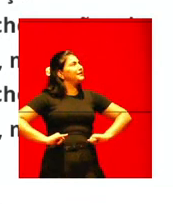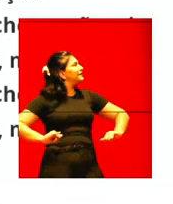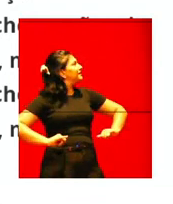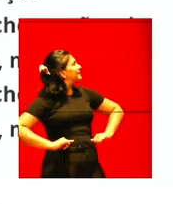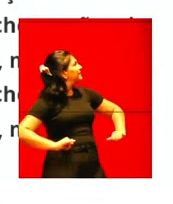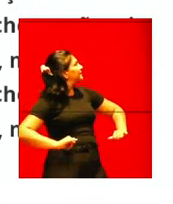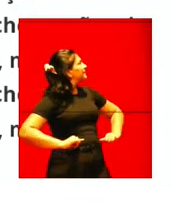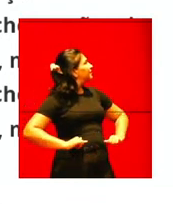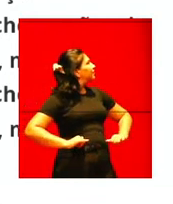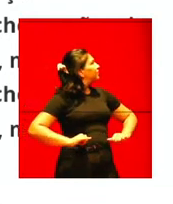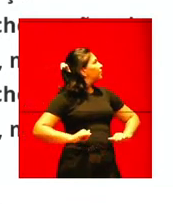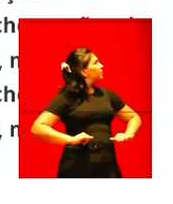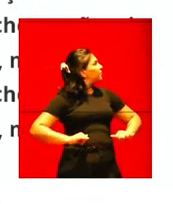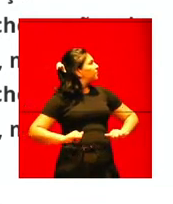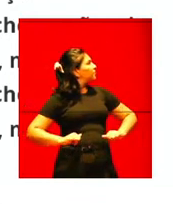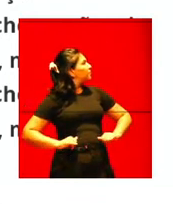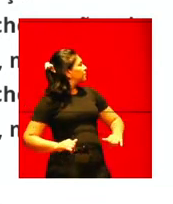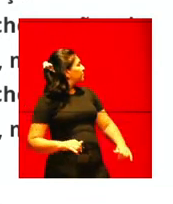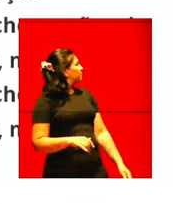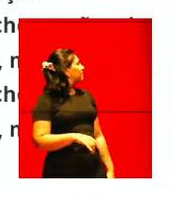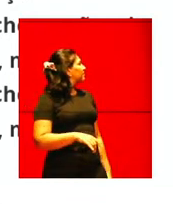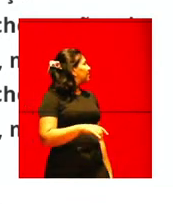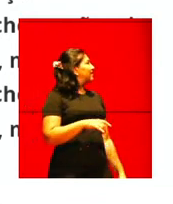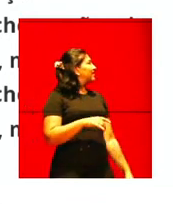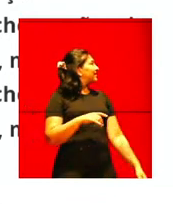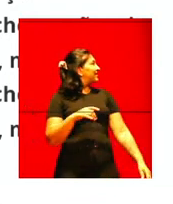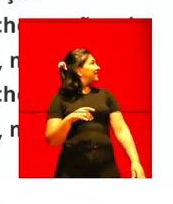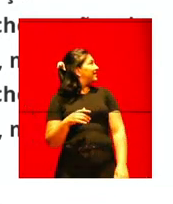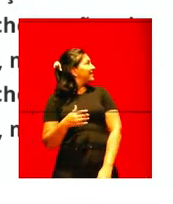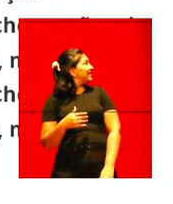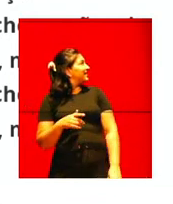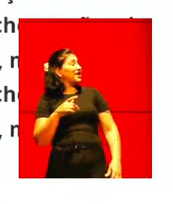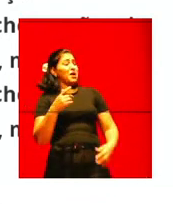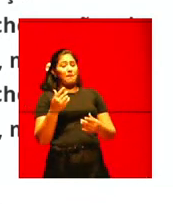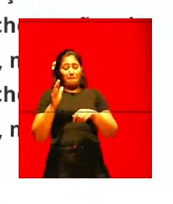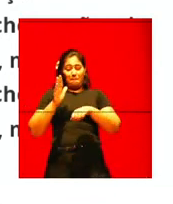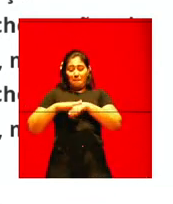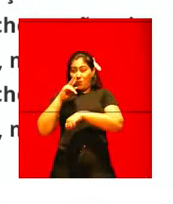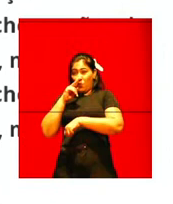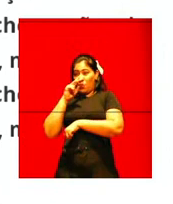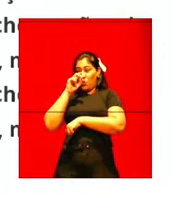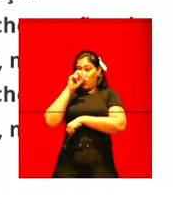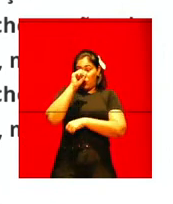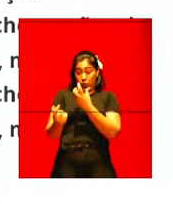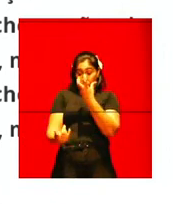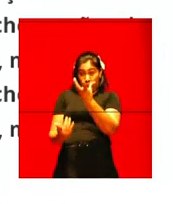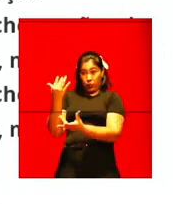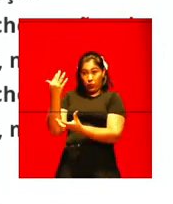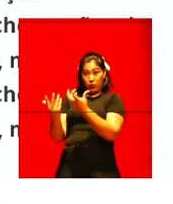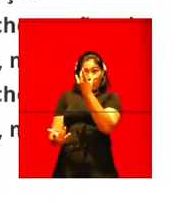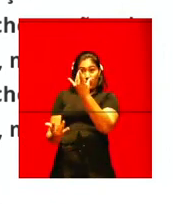judiação? Que braseiro, que fornalha, nenhum pé de